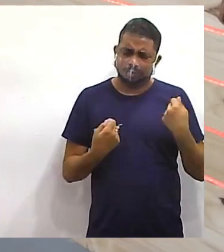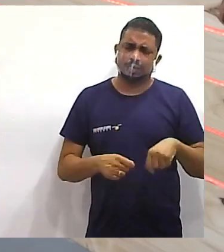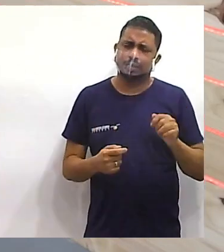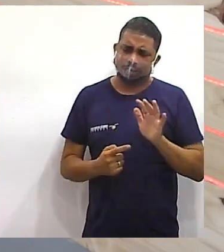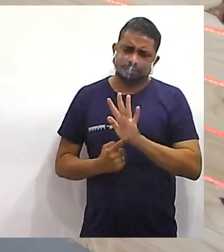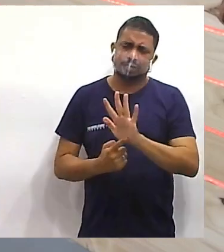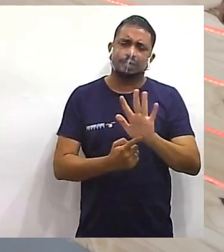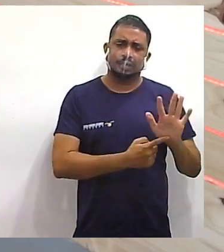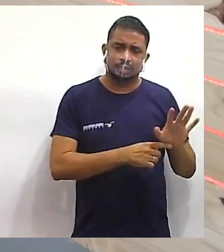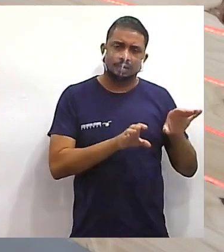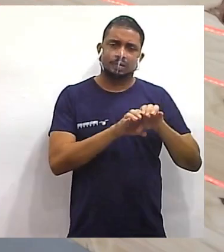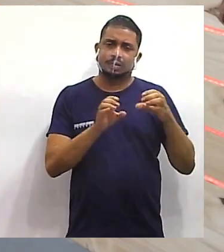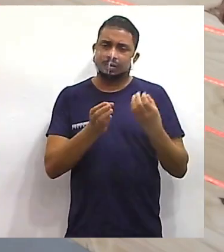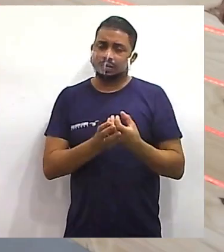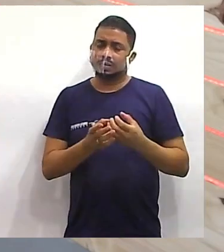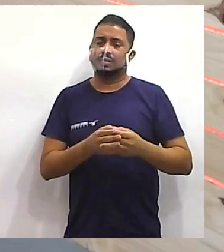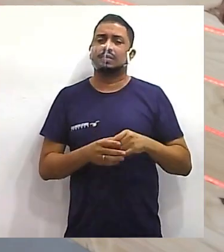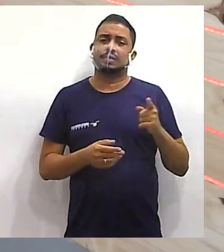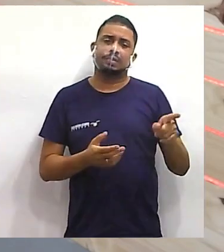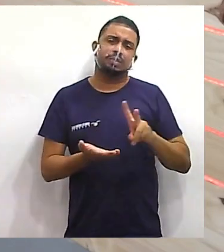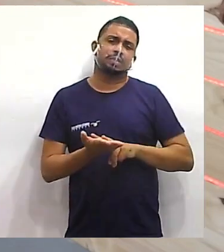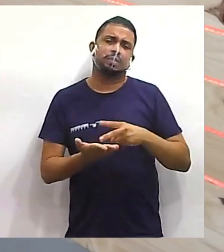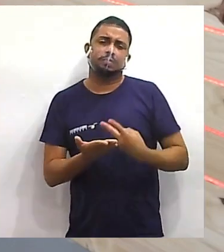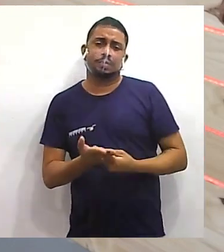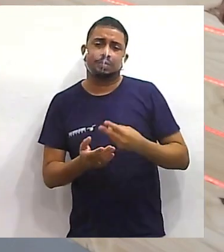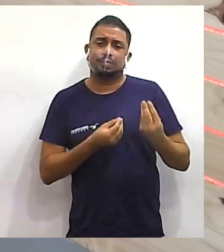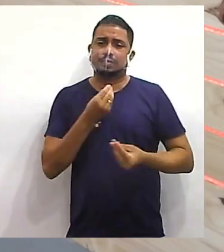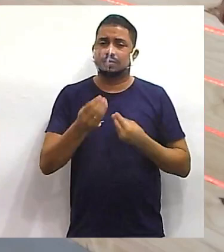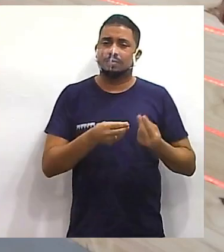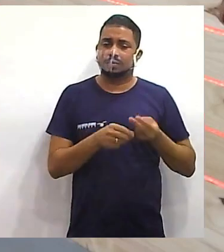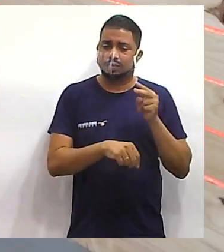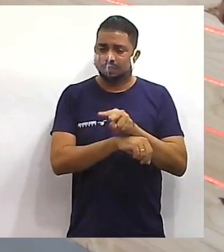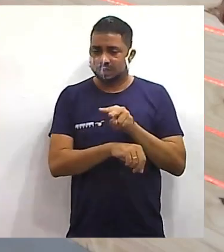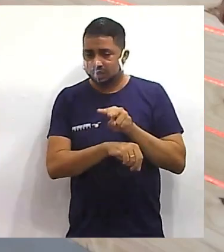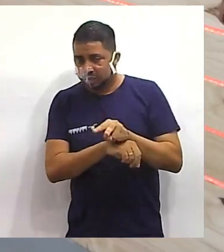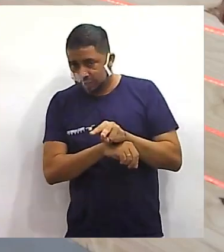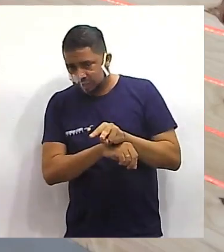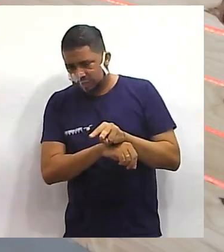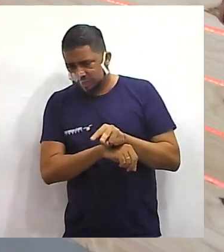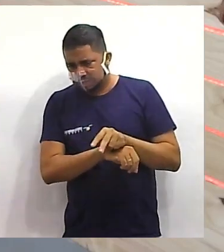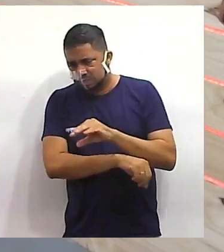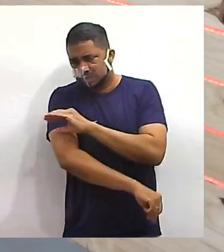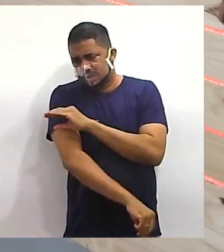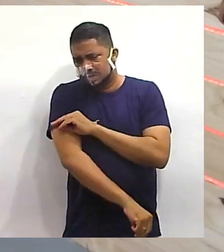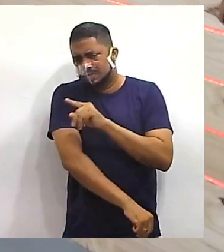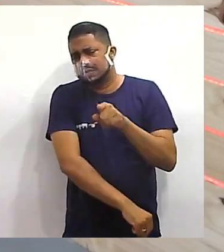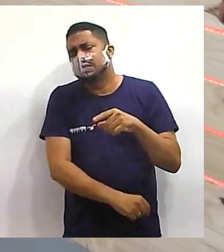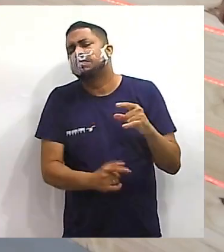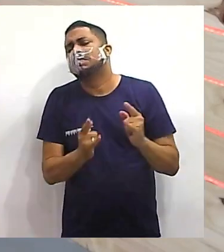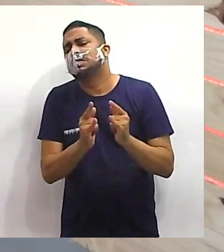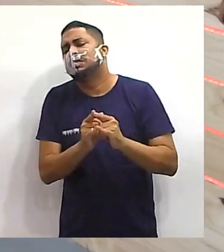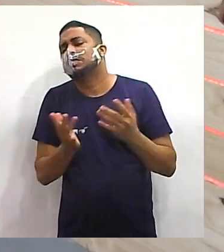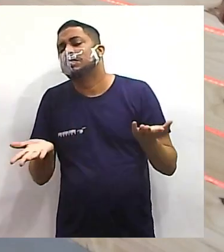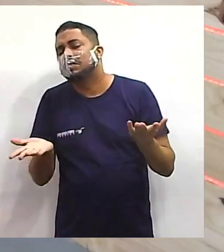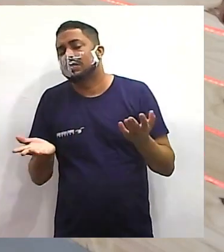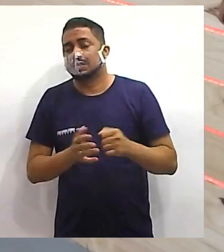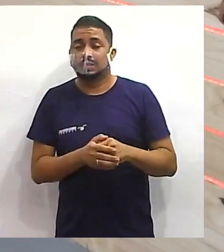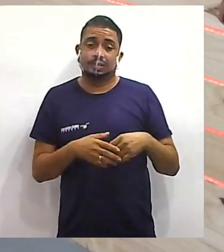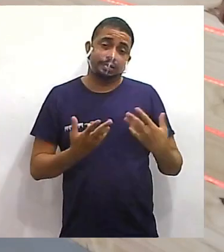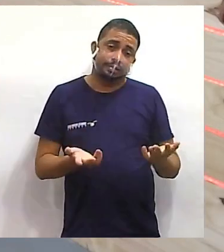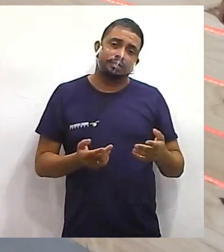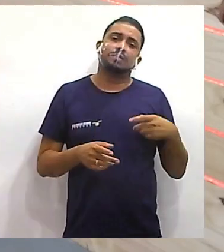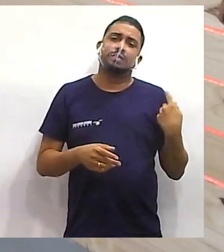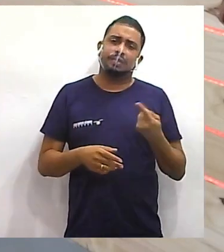para a comunidade, isso era interpretado como uma fiscalização. Você isso, faz exatamente. Parte de onde? De que instituição você vem? Então, a gente